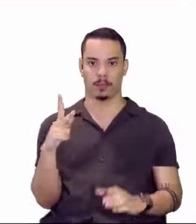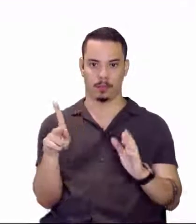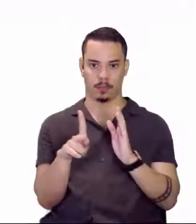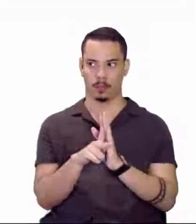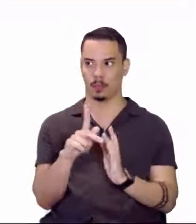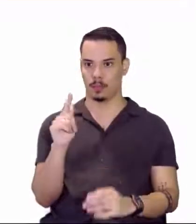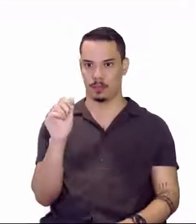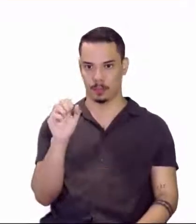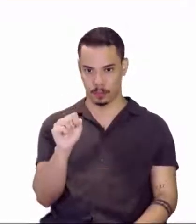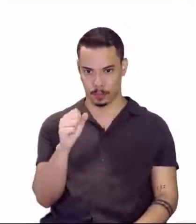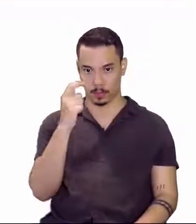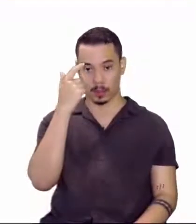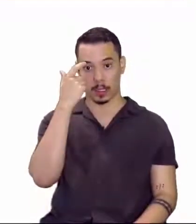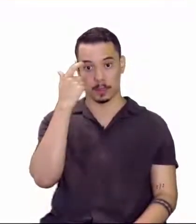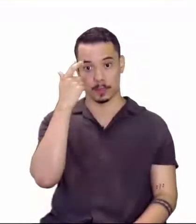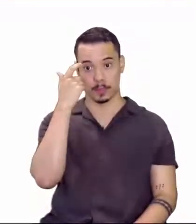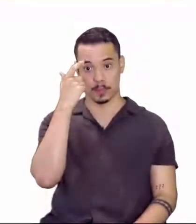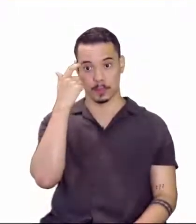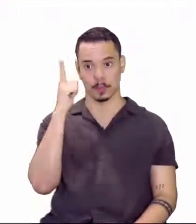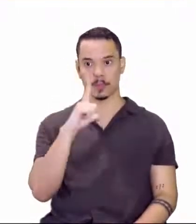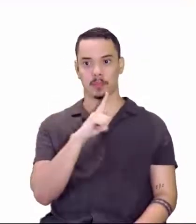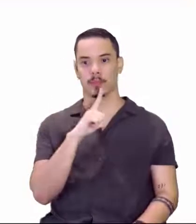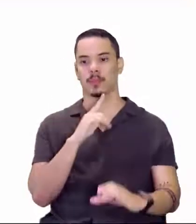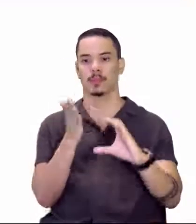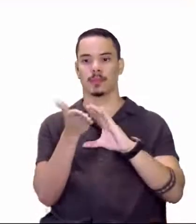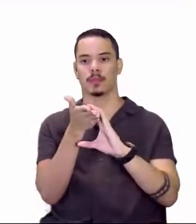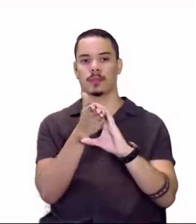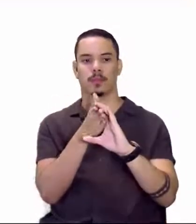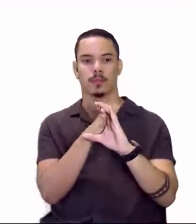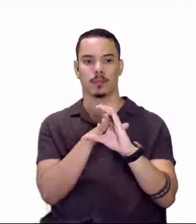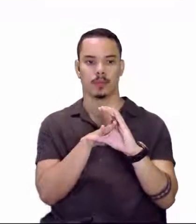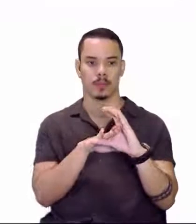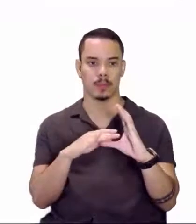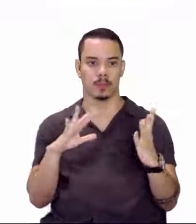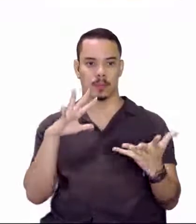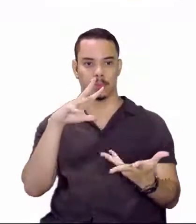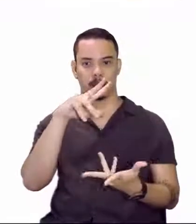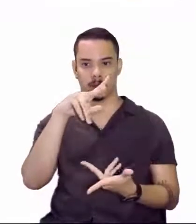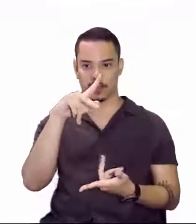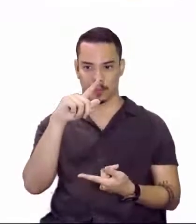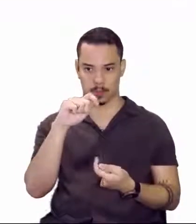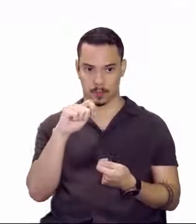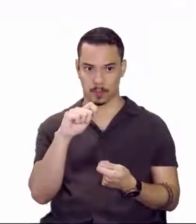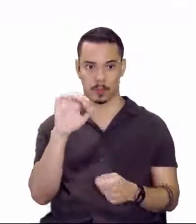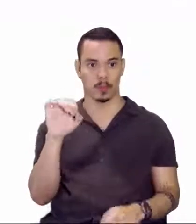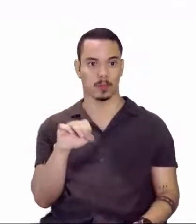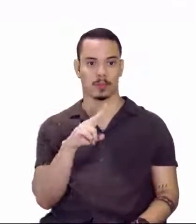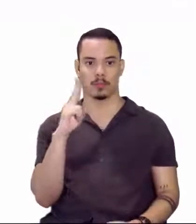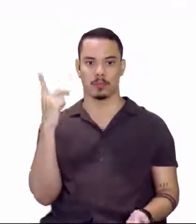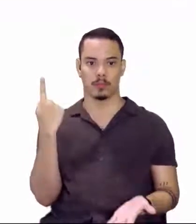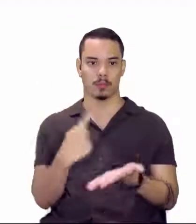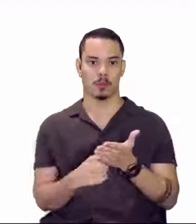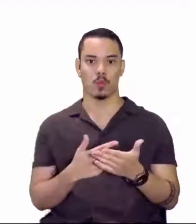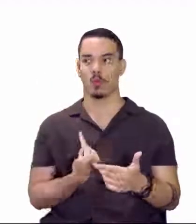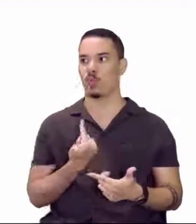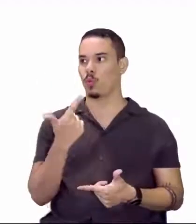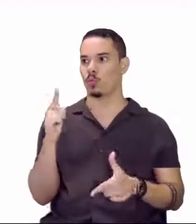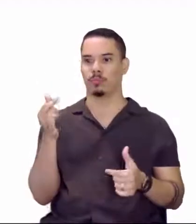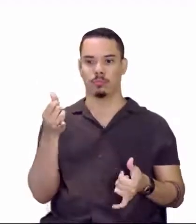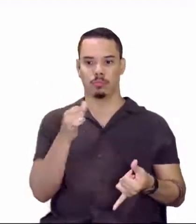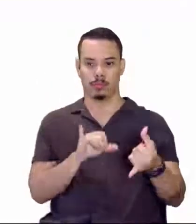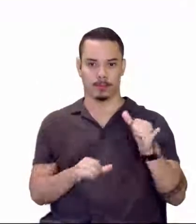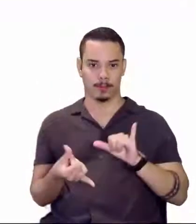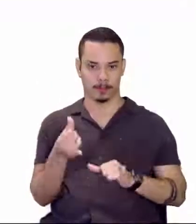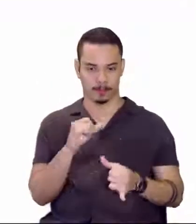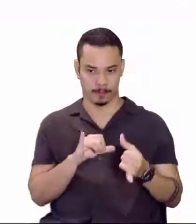gasoso, pois nas altas camadas da atmosfera, ou combinado a outros elementos químicos, ele está